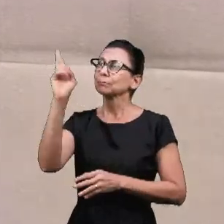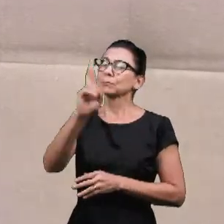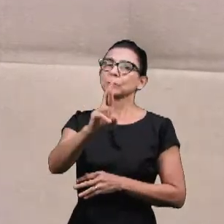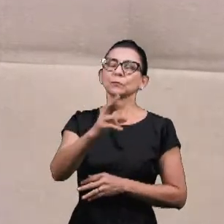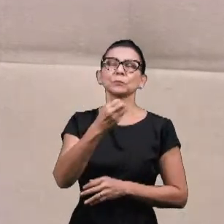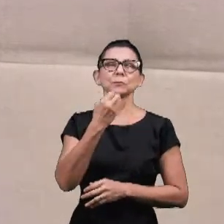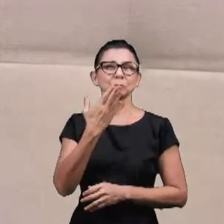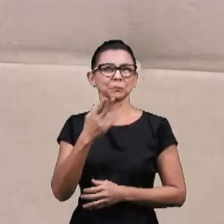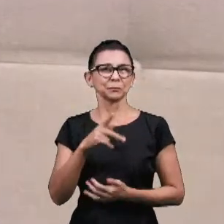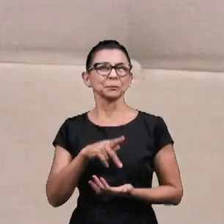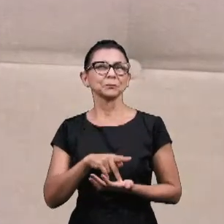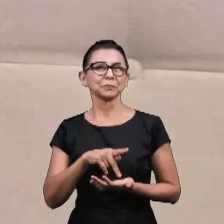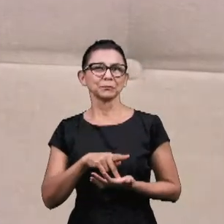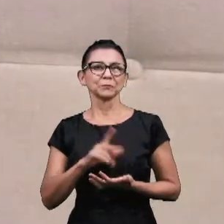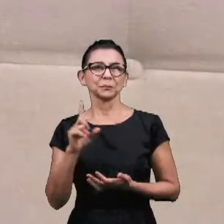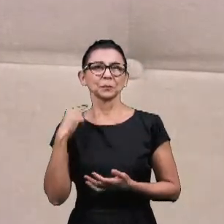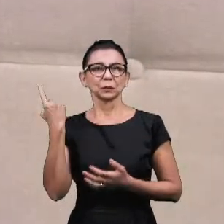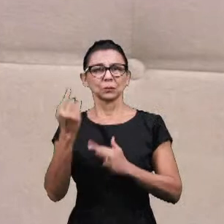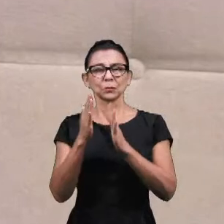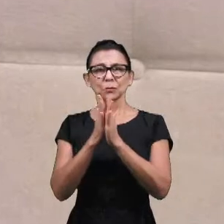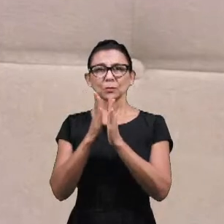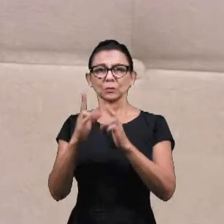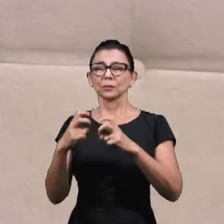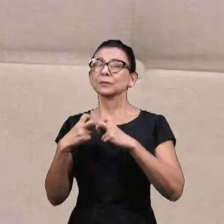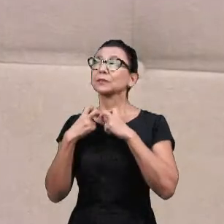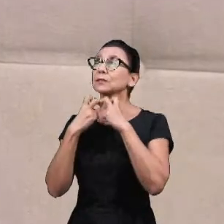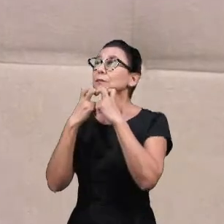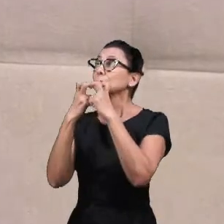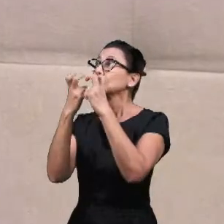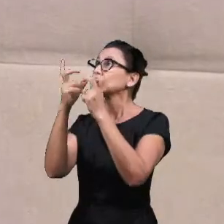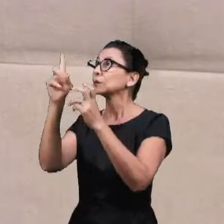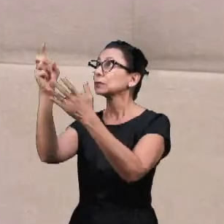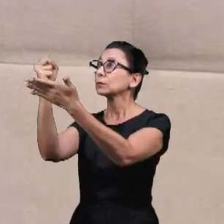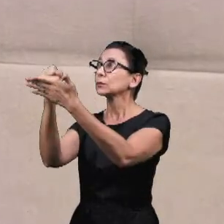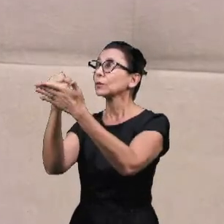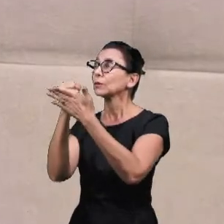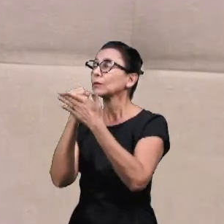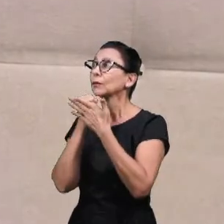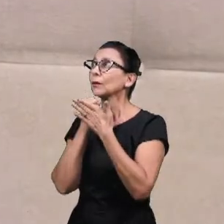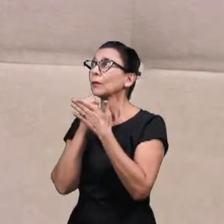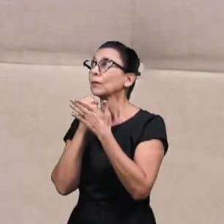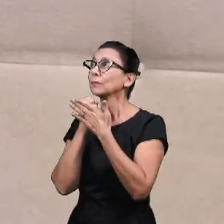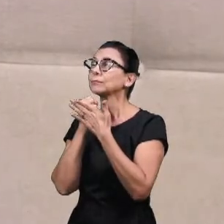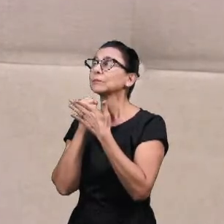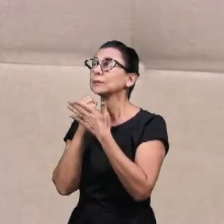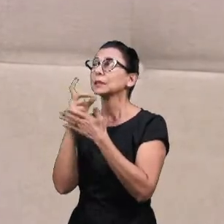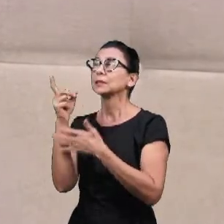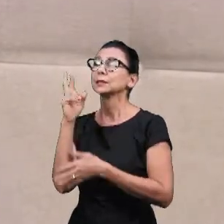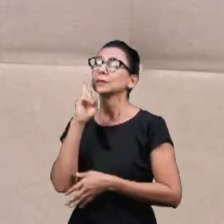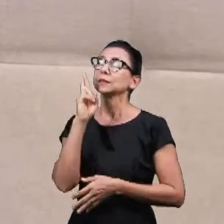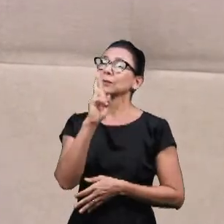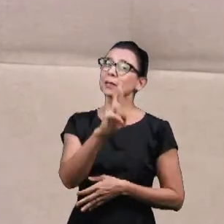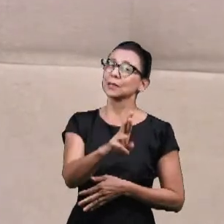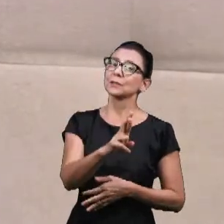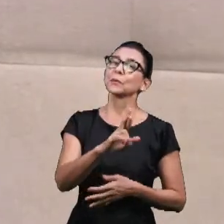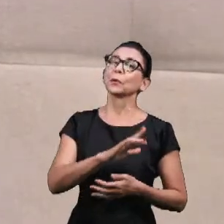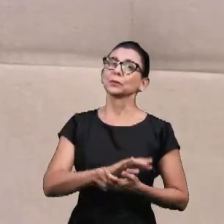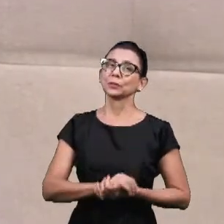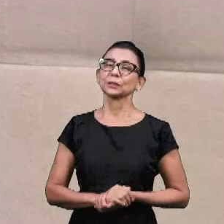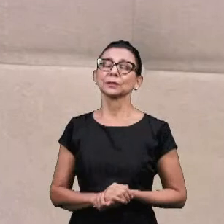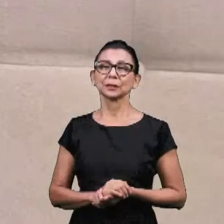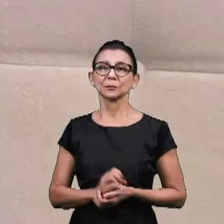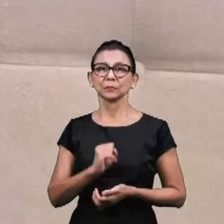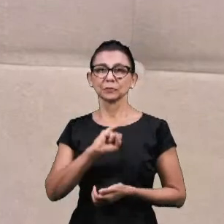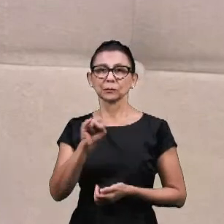bom, né? Quando nós oramos, clamamos a Deus e vemos o sinal da parte do Senhor. Jonas viveu isso. Um momento difícil,